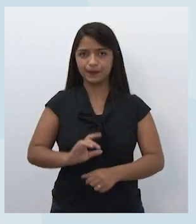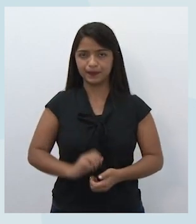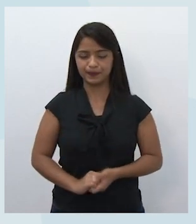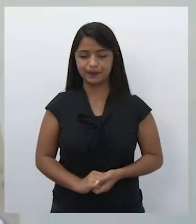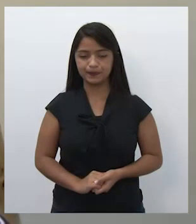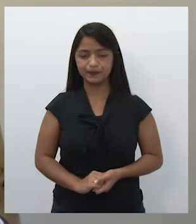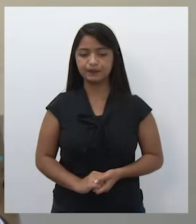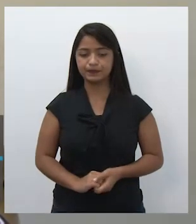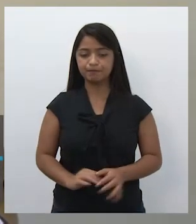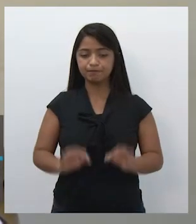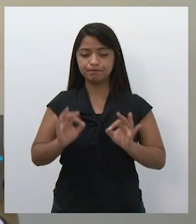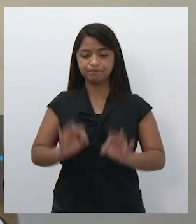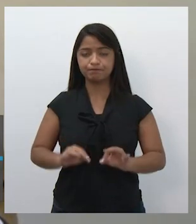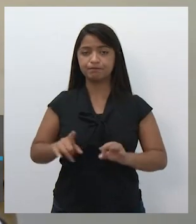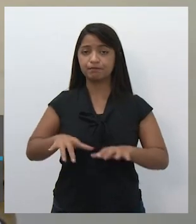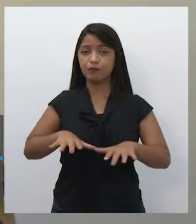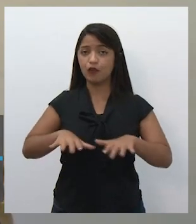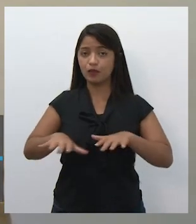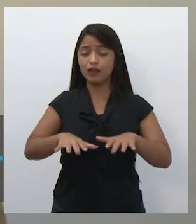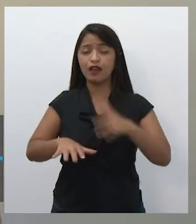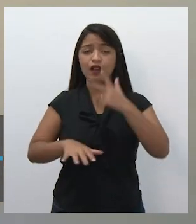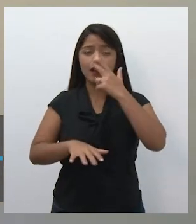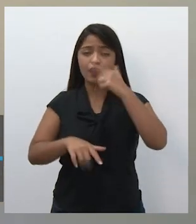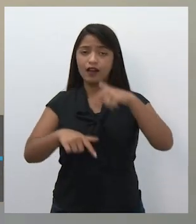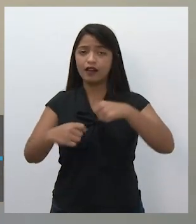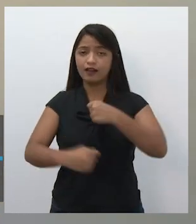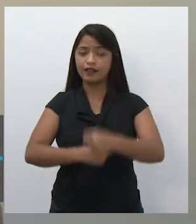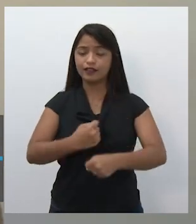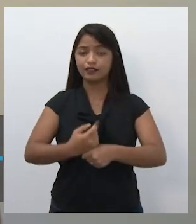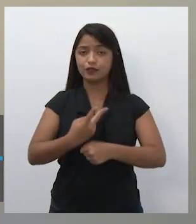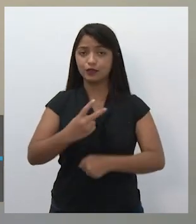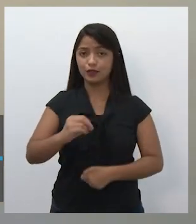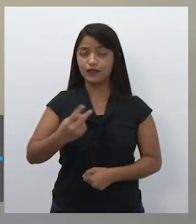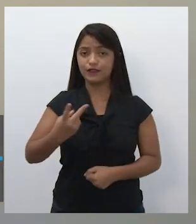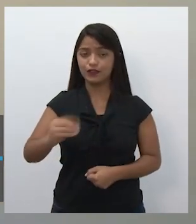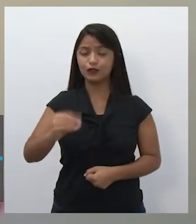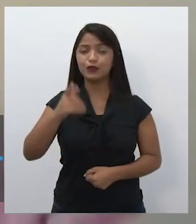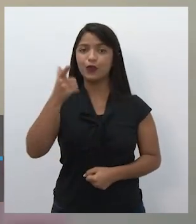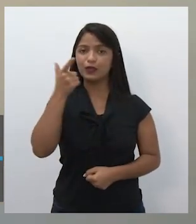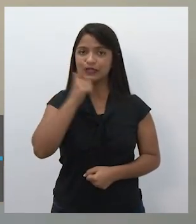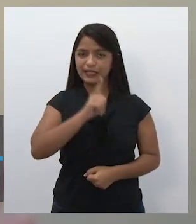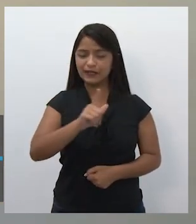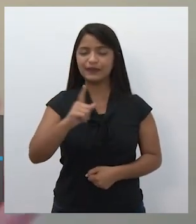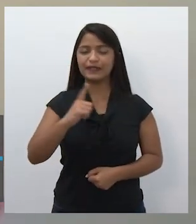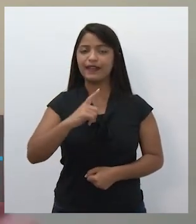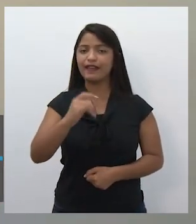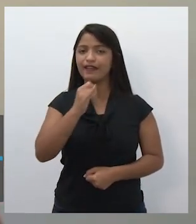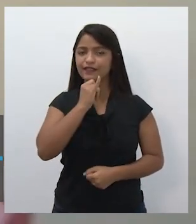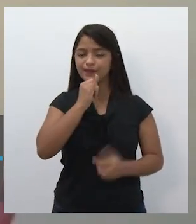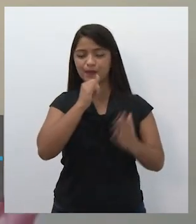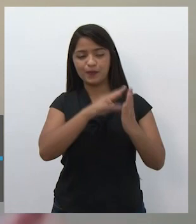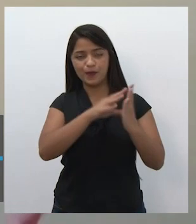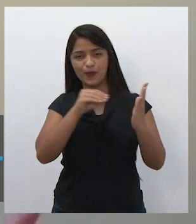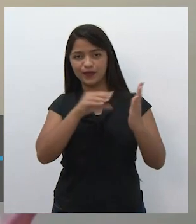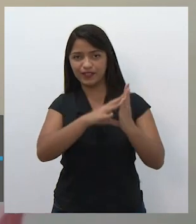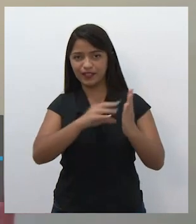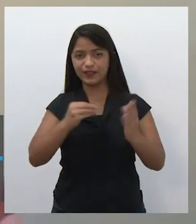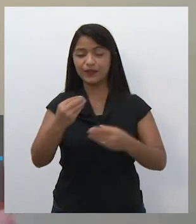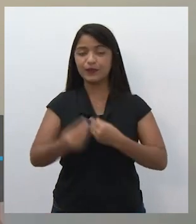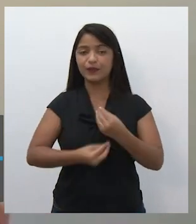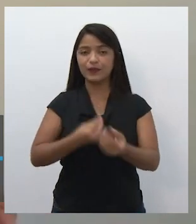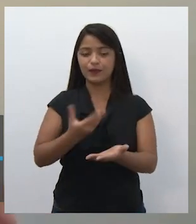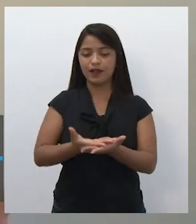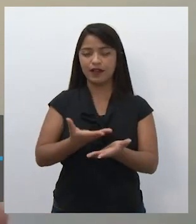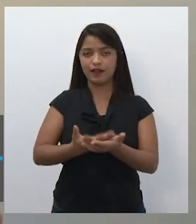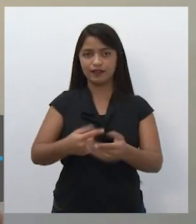São movimentos que eu acho que esse ano de 2020 a gente conseguiu ter alguns exemplos de como isso acontece na sala de